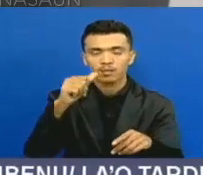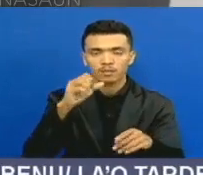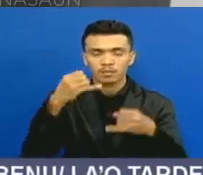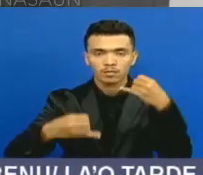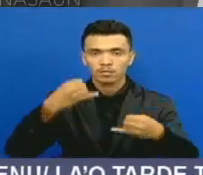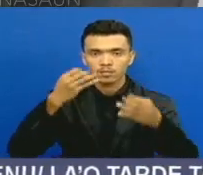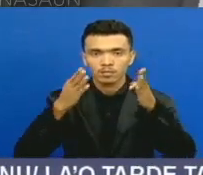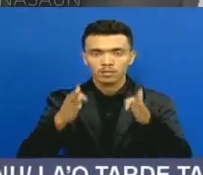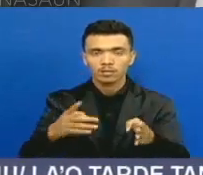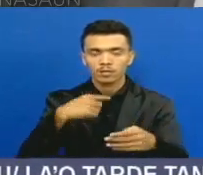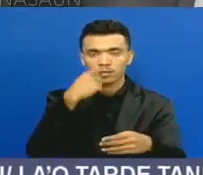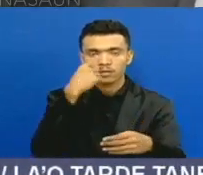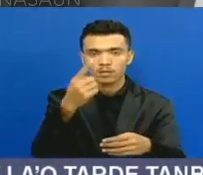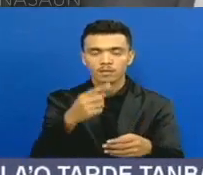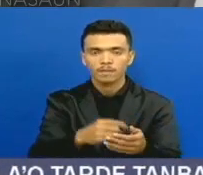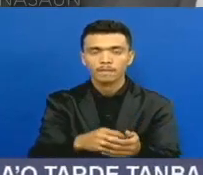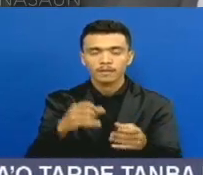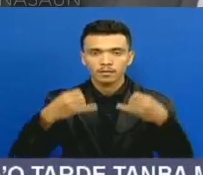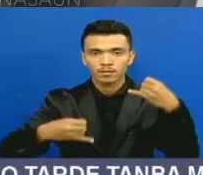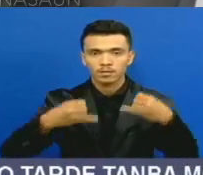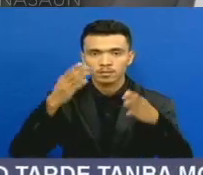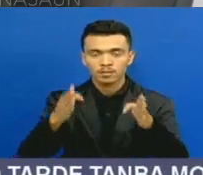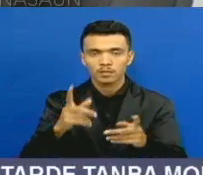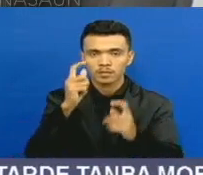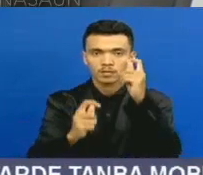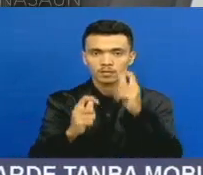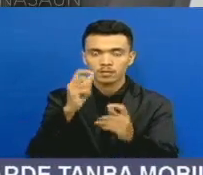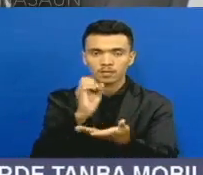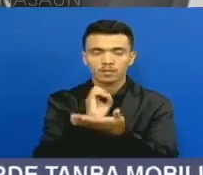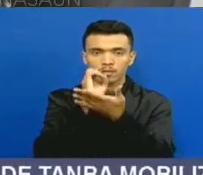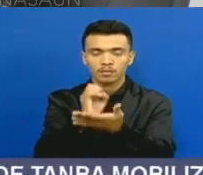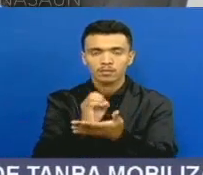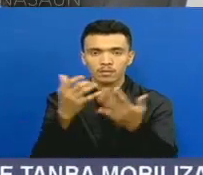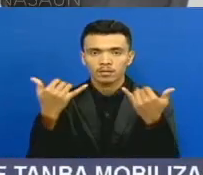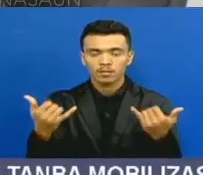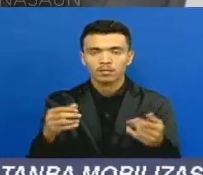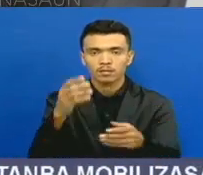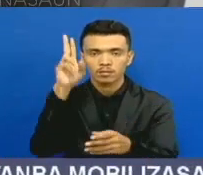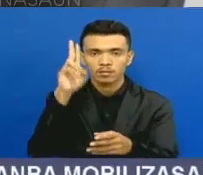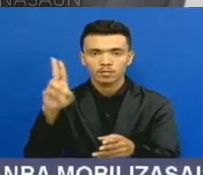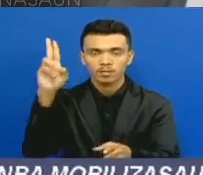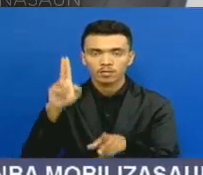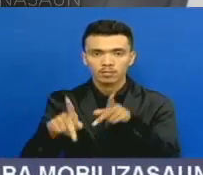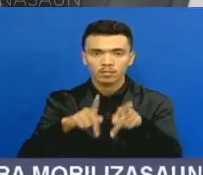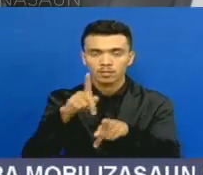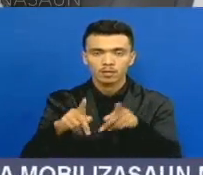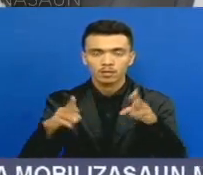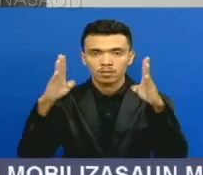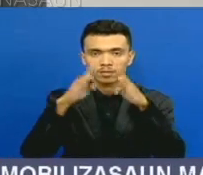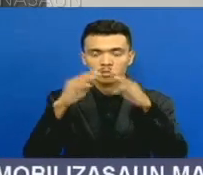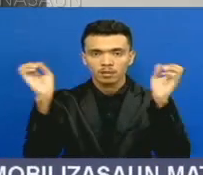informa. Juiza Sirane B destaca ia Tribunal Distrital Oikusi, dadau ne aluga det comunidade nenhuma no laia segurança